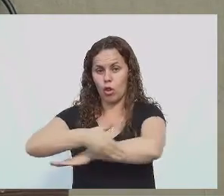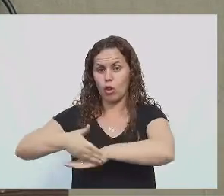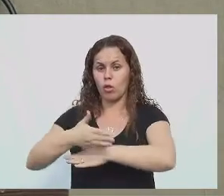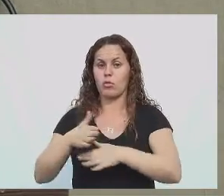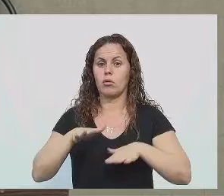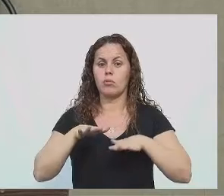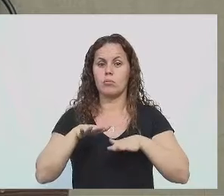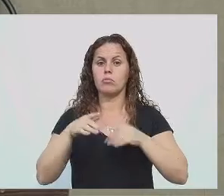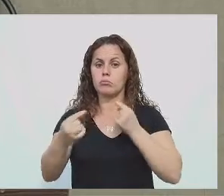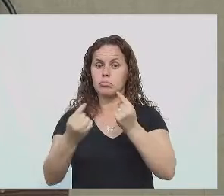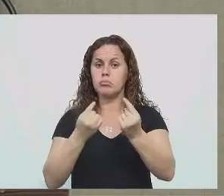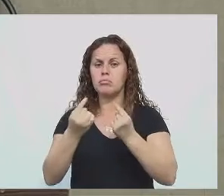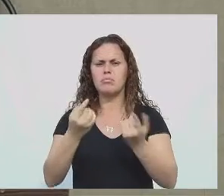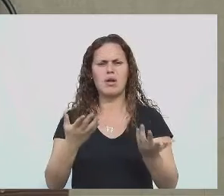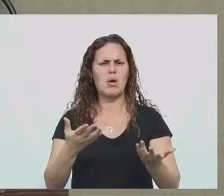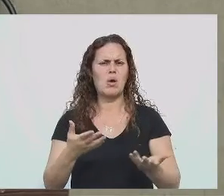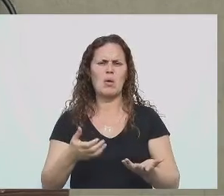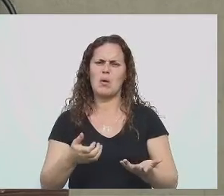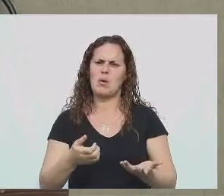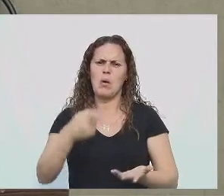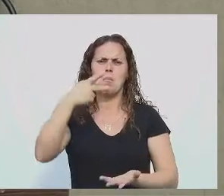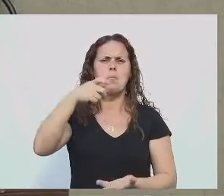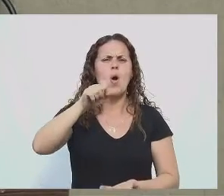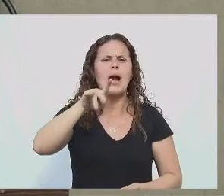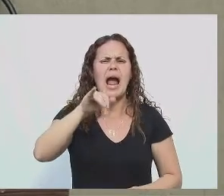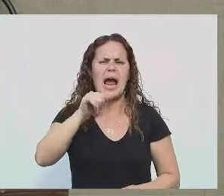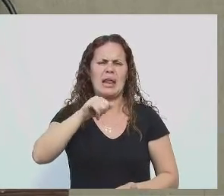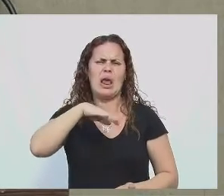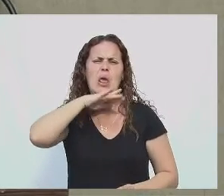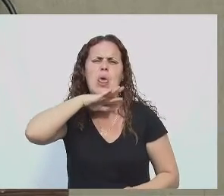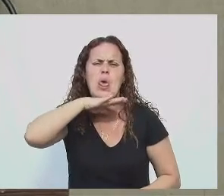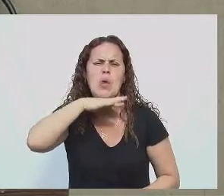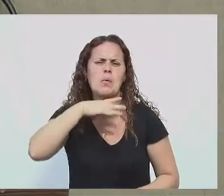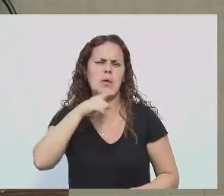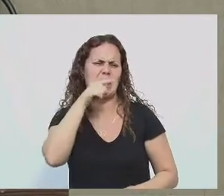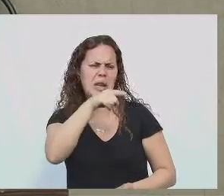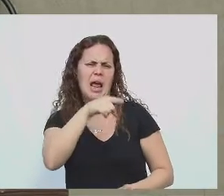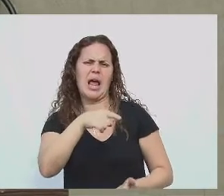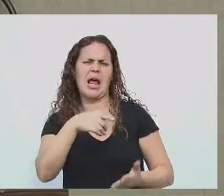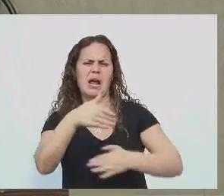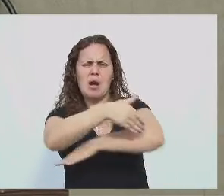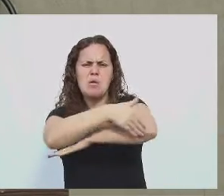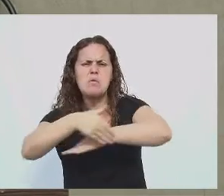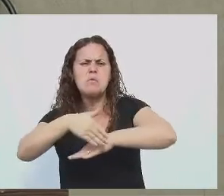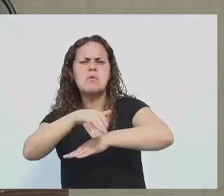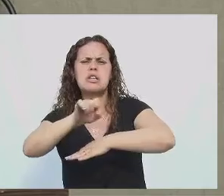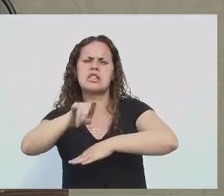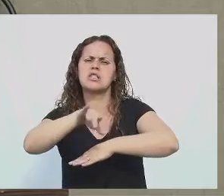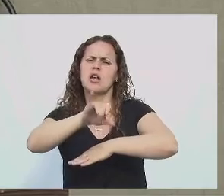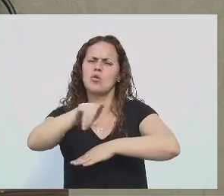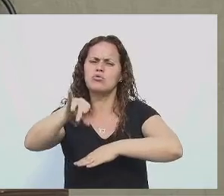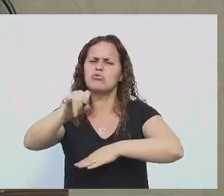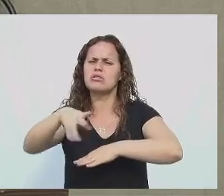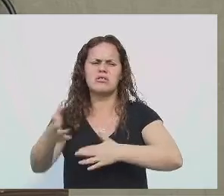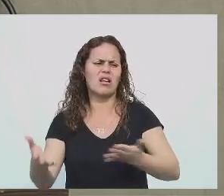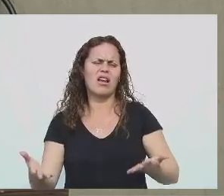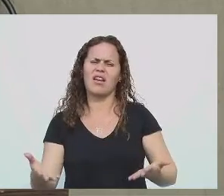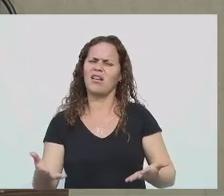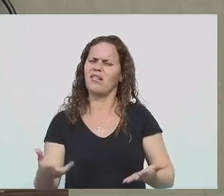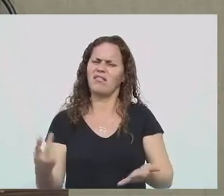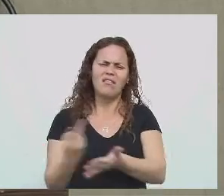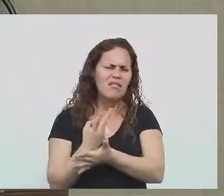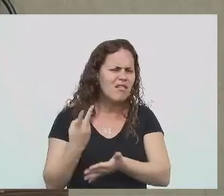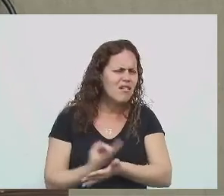afirmar aquela porcaria que fizeram na Rua São José. O que fizeram na Rua São José, aquilo foi escandaloso, vereador